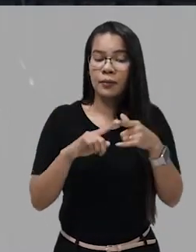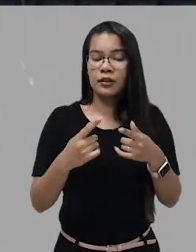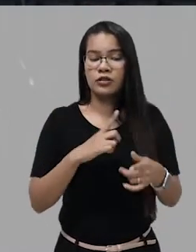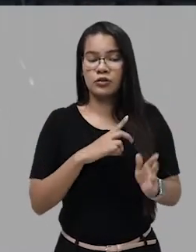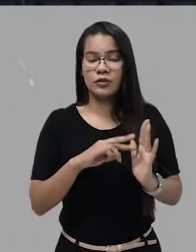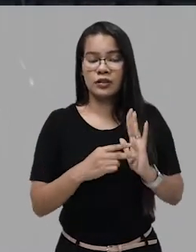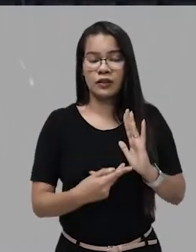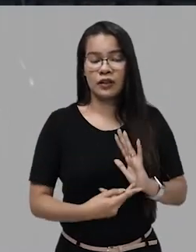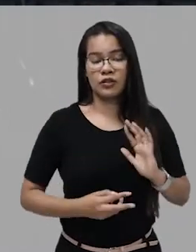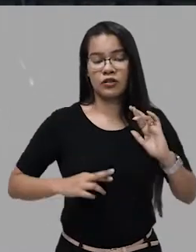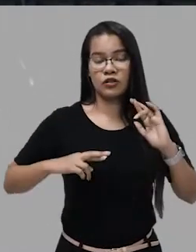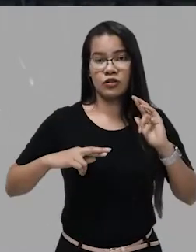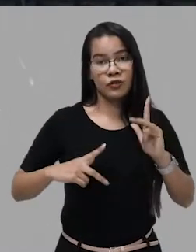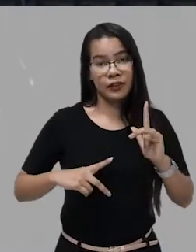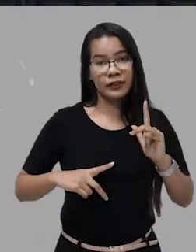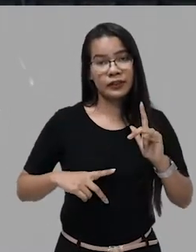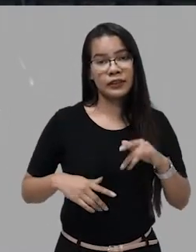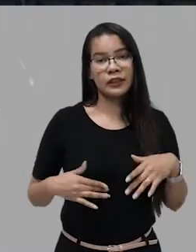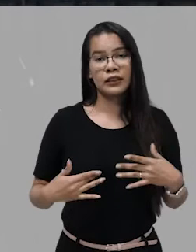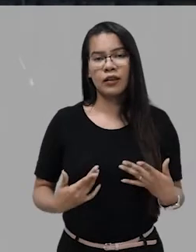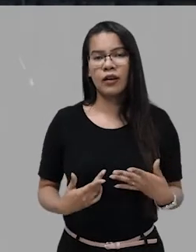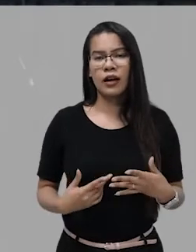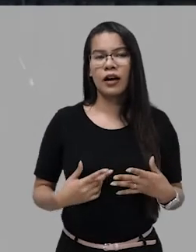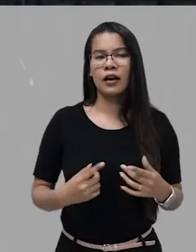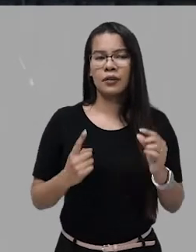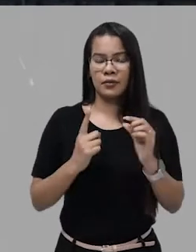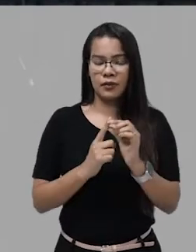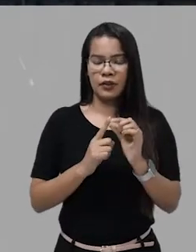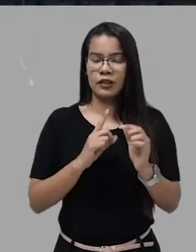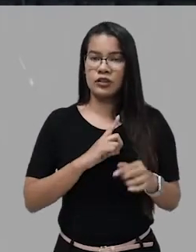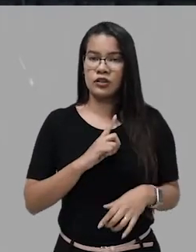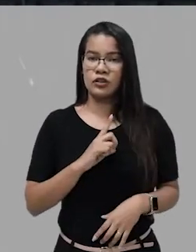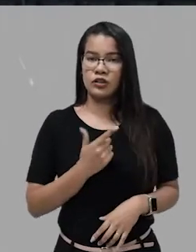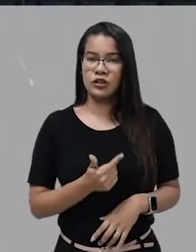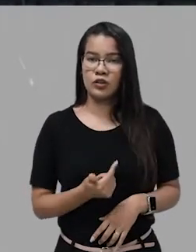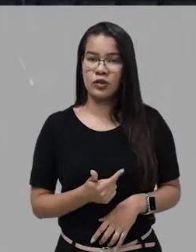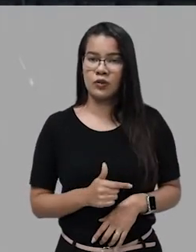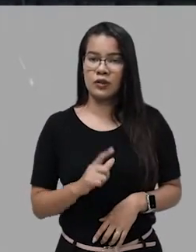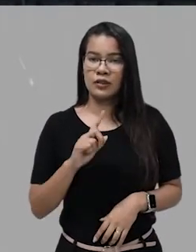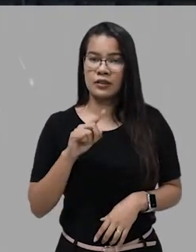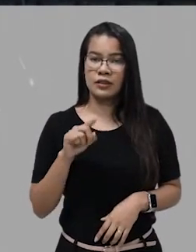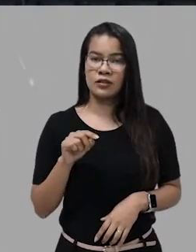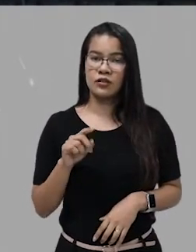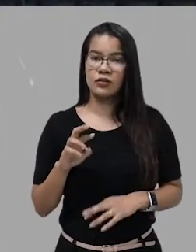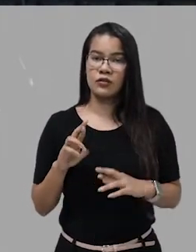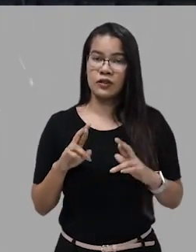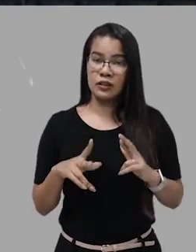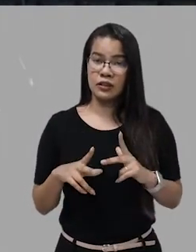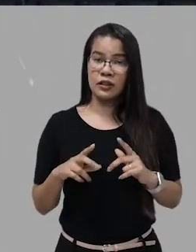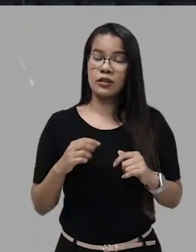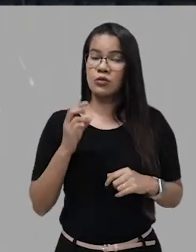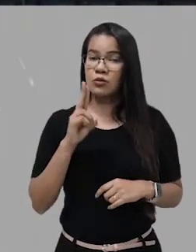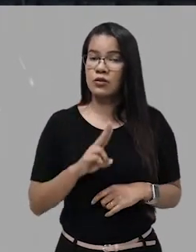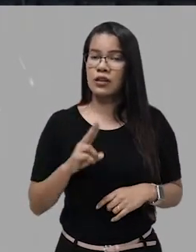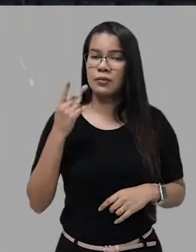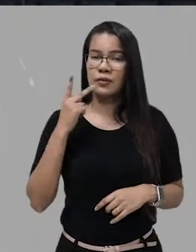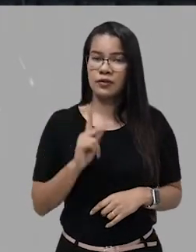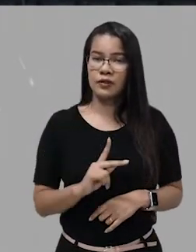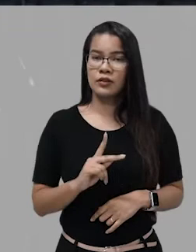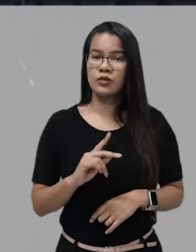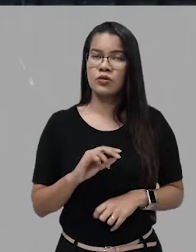significados diferentes, né? Essas palavras que tinham acento diferencial, elas eram muito usadas para diferenciar o quê?